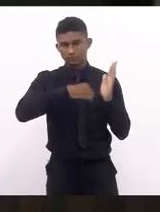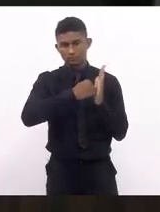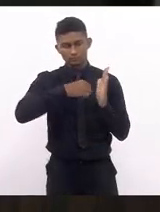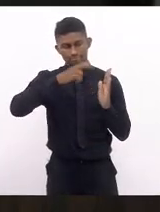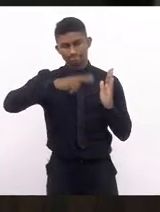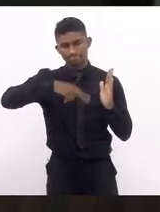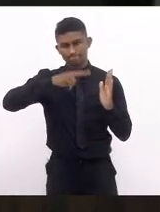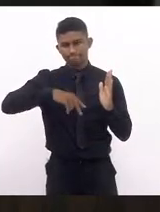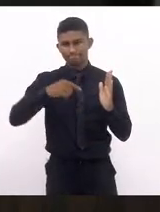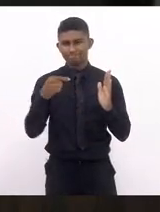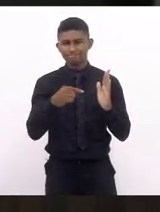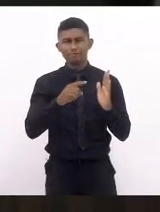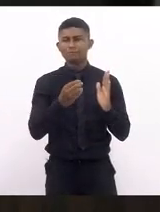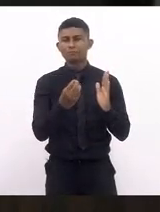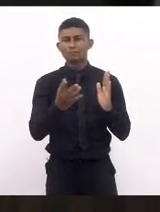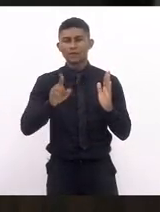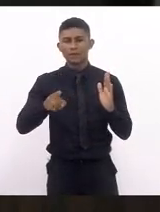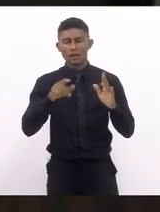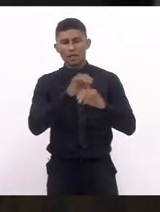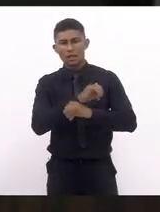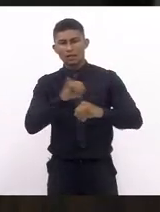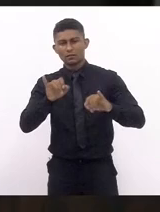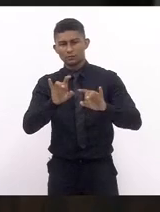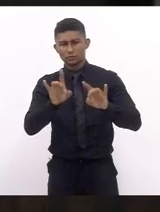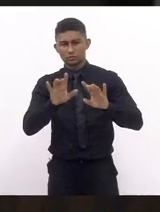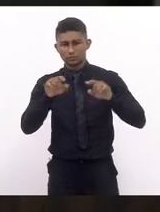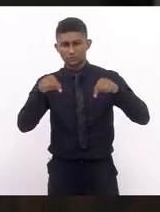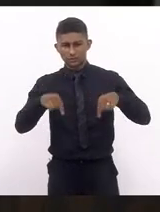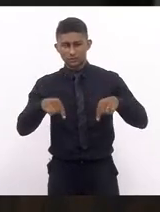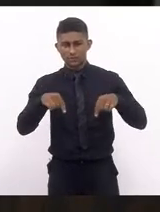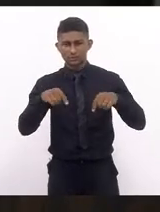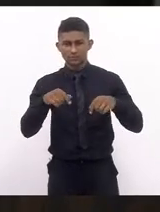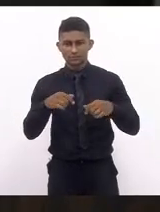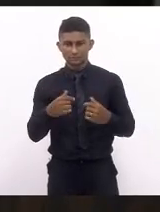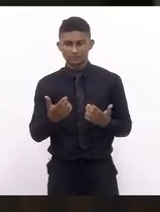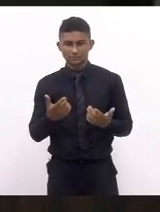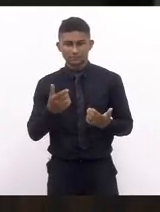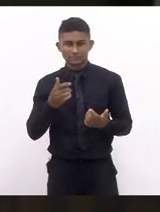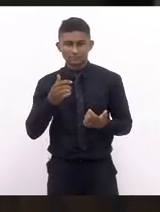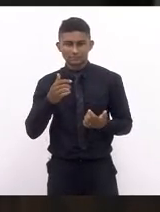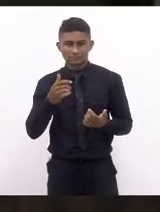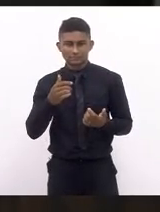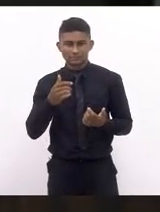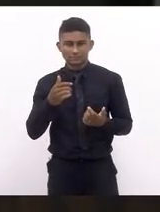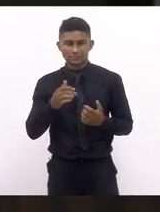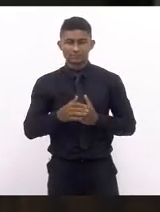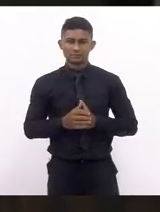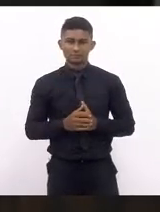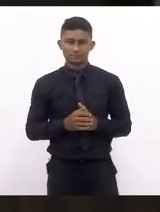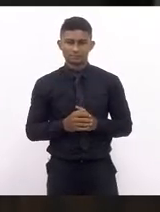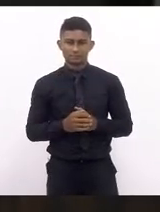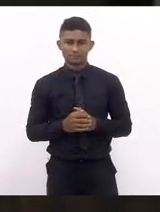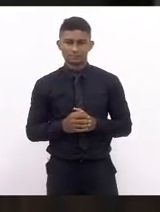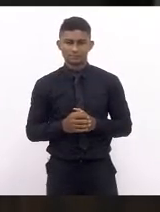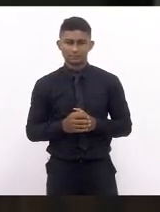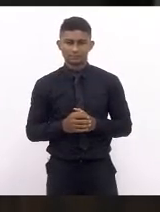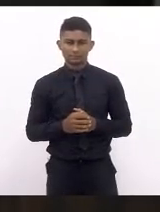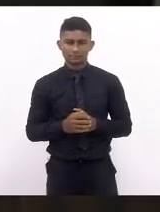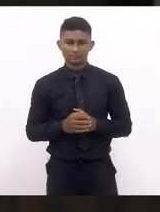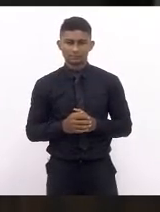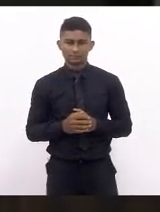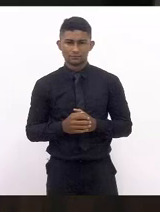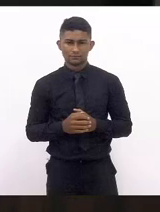Entretanto é muito mais que uma prestação de contas sobre o que aconteceu na nesta terceira legislatura da 10ª e a